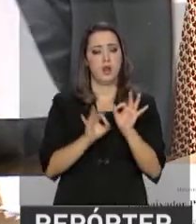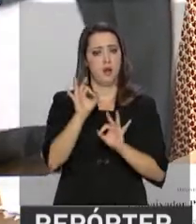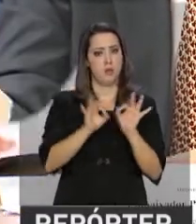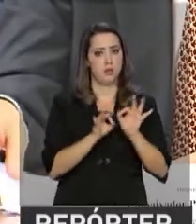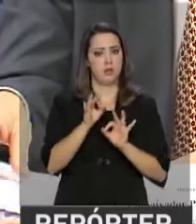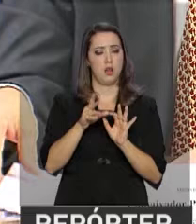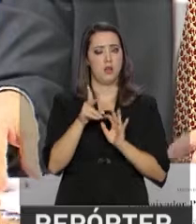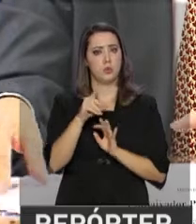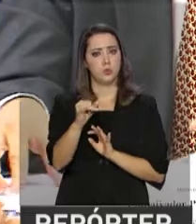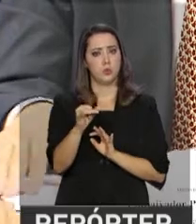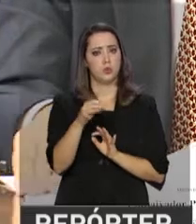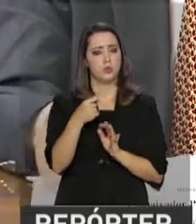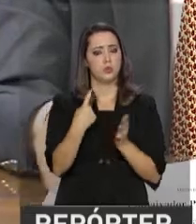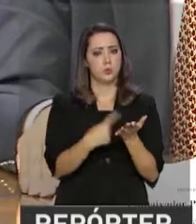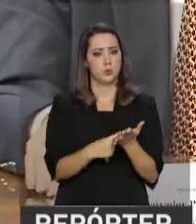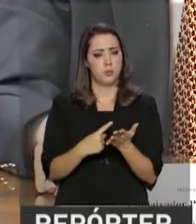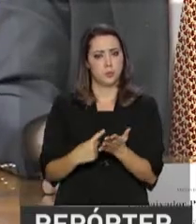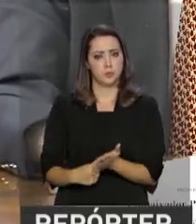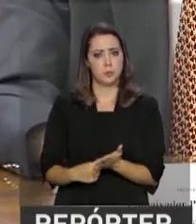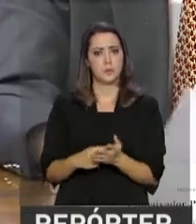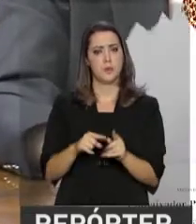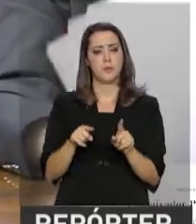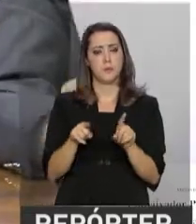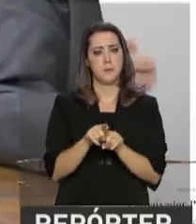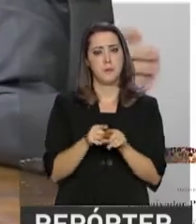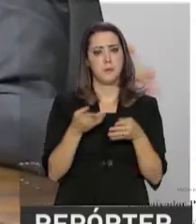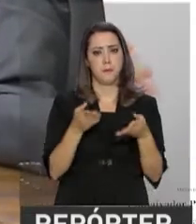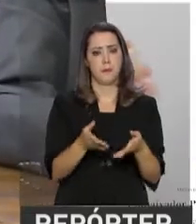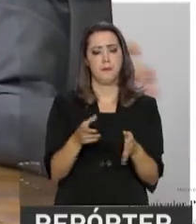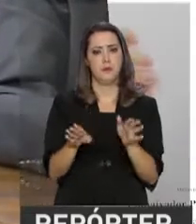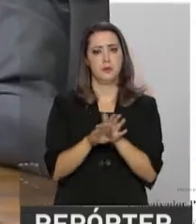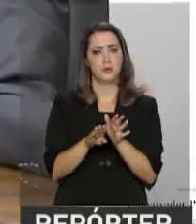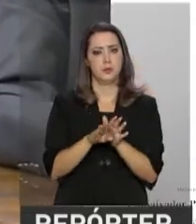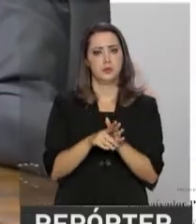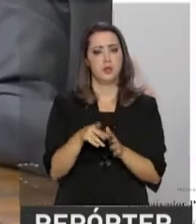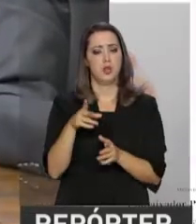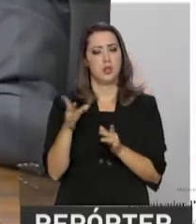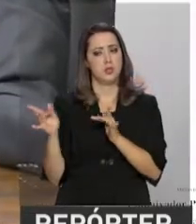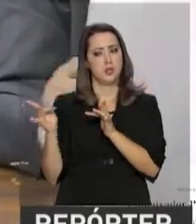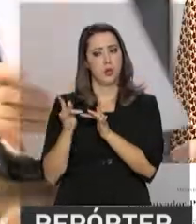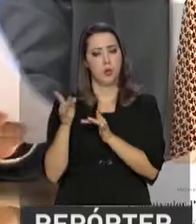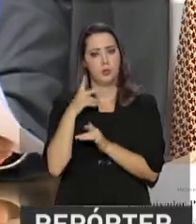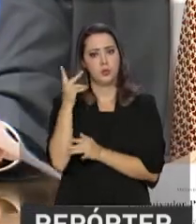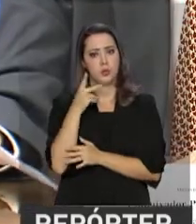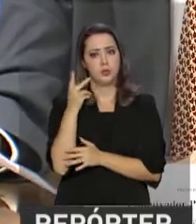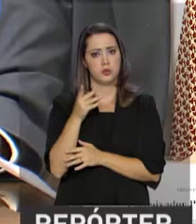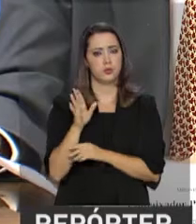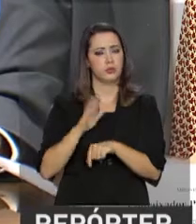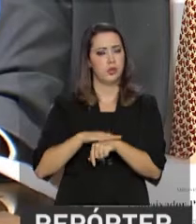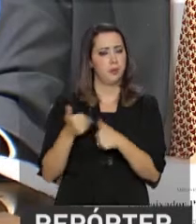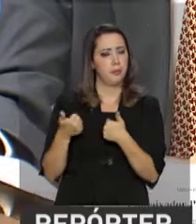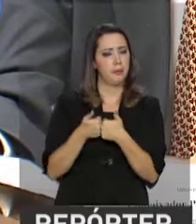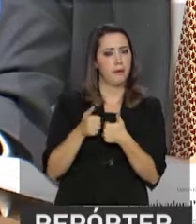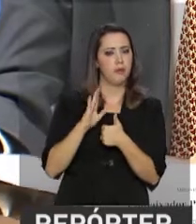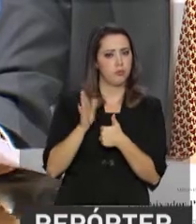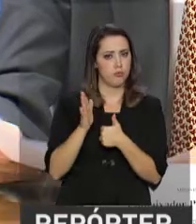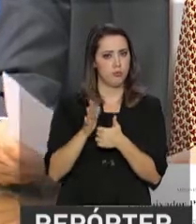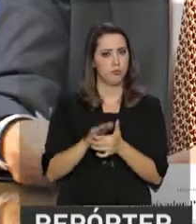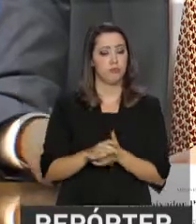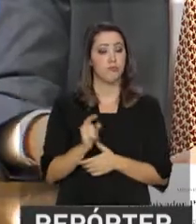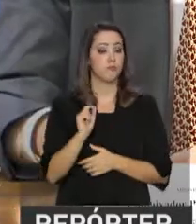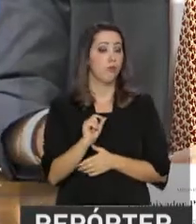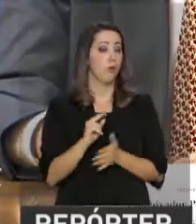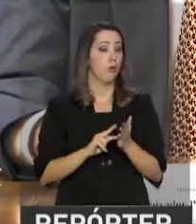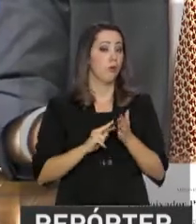calendário para se chegar a este acordo político no curtíssimo prazo o que penso que isso vai